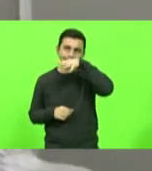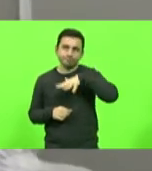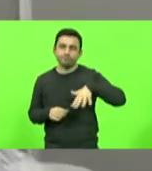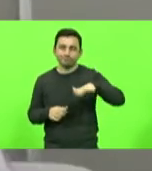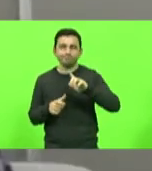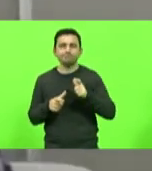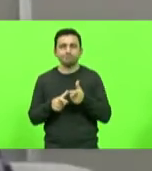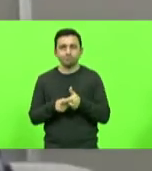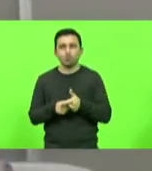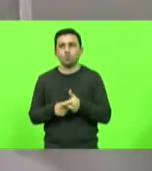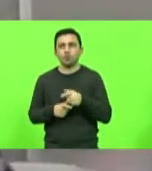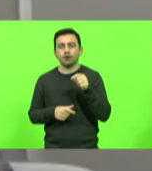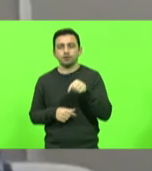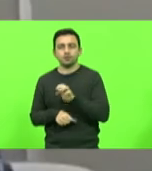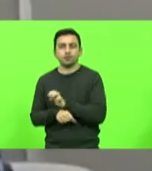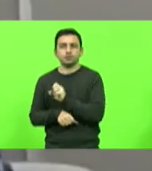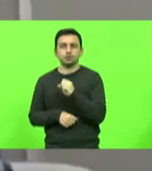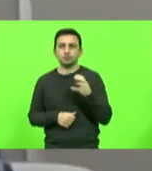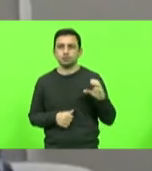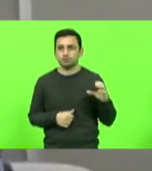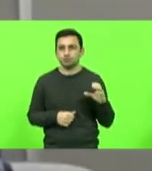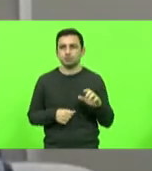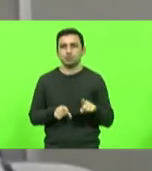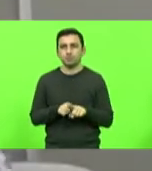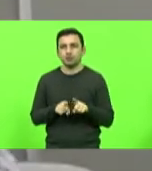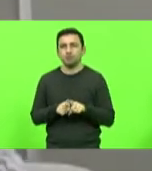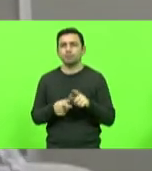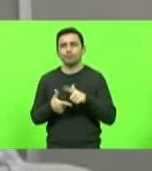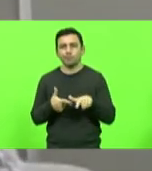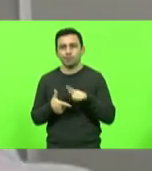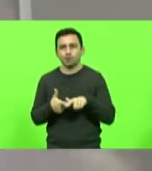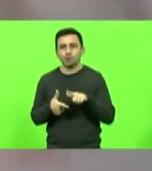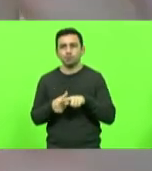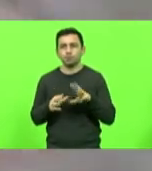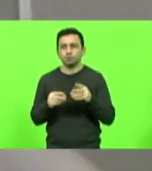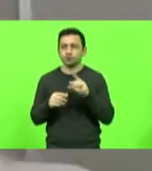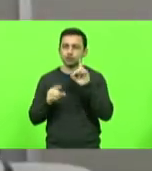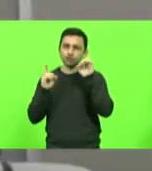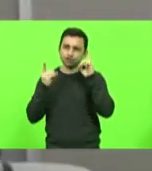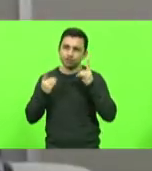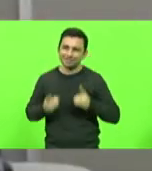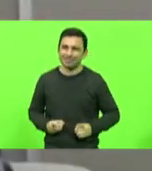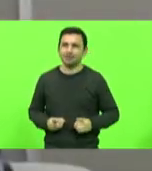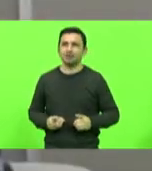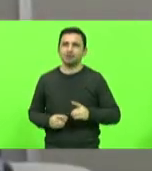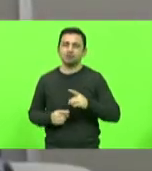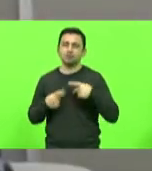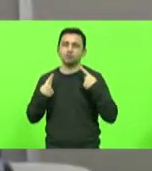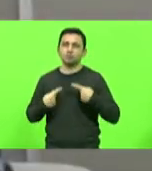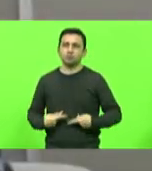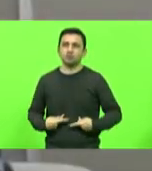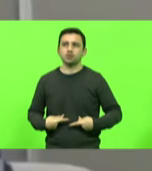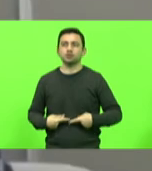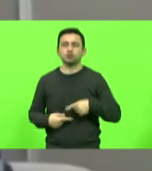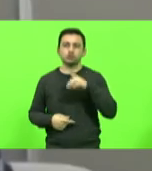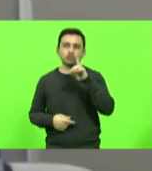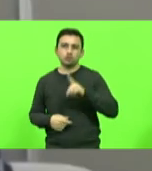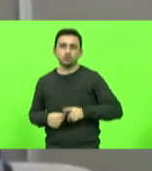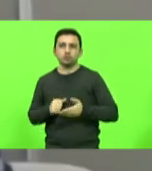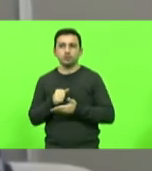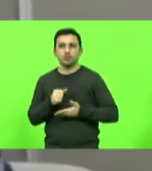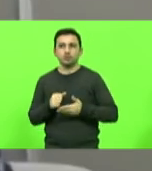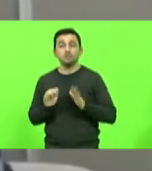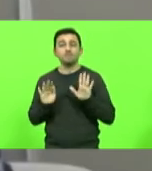e, consequentemente, afeta a concretização da dignidade humana e dos direitos fundamentais e sociais. Para